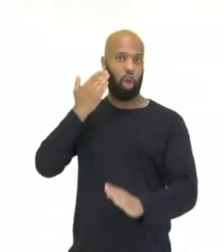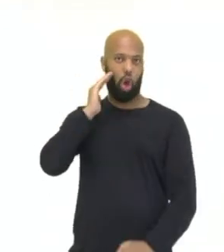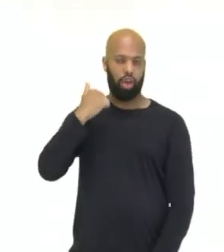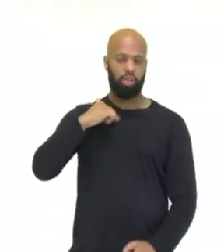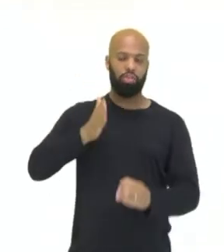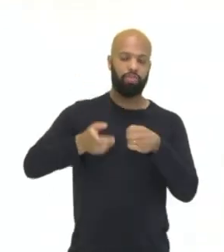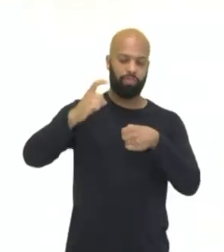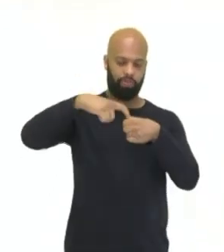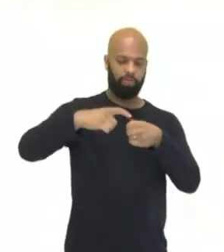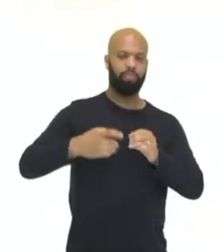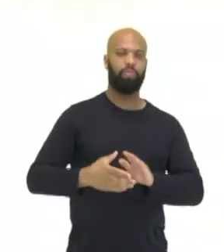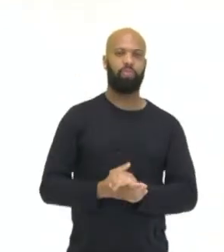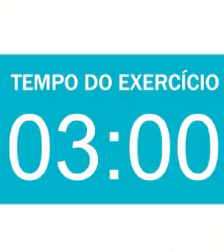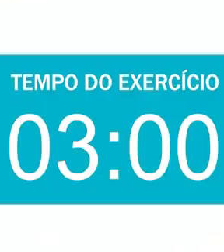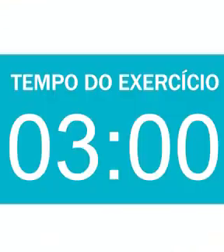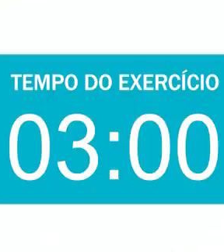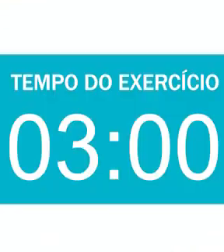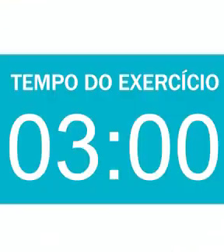voltamos.